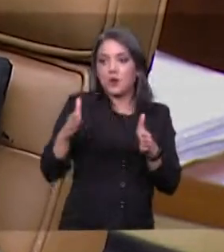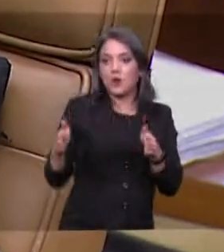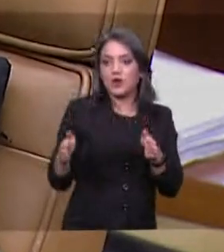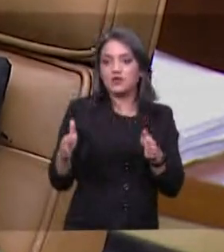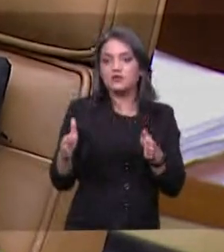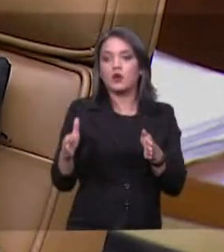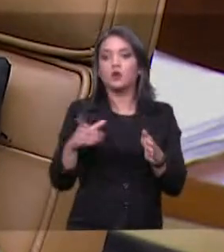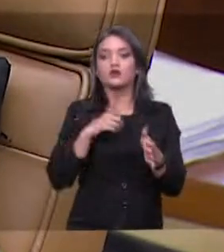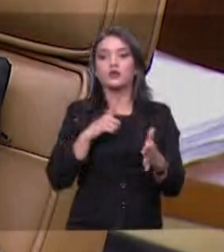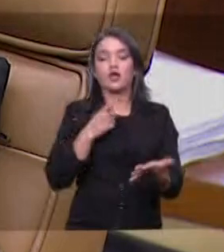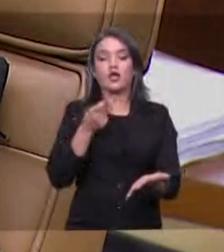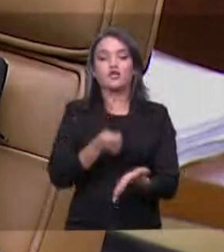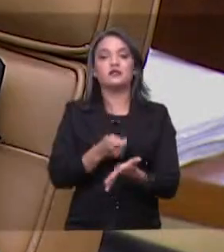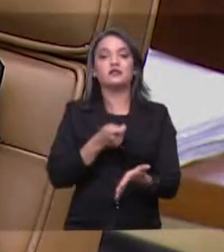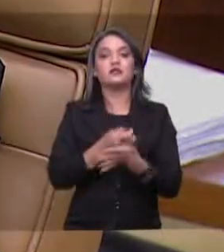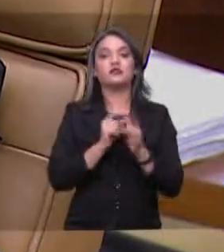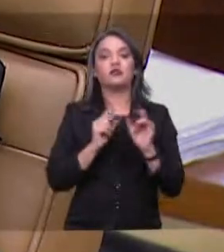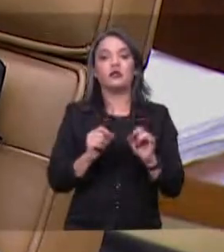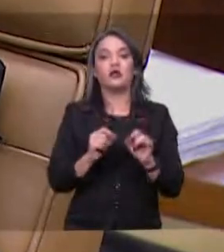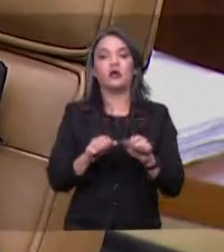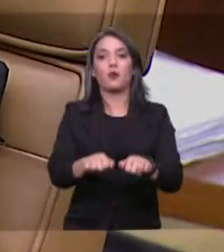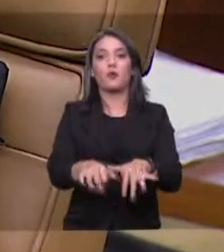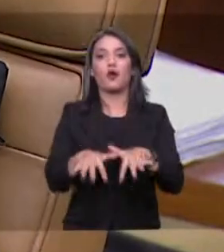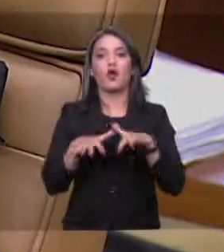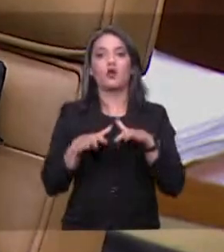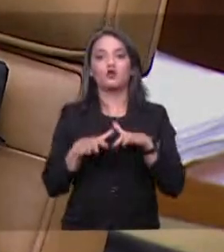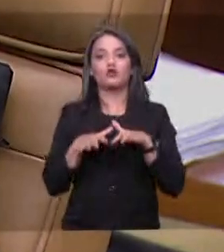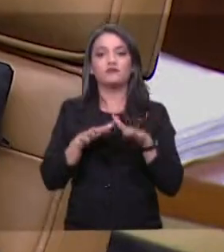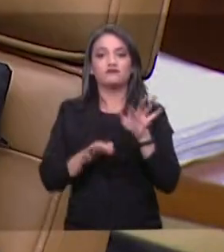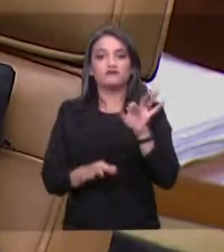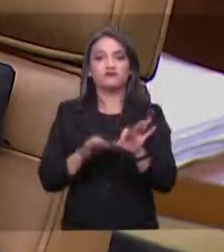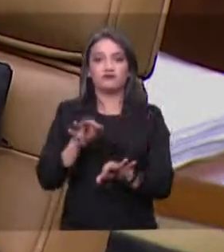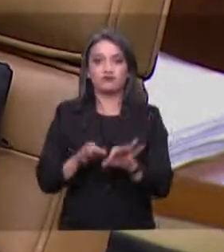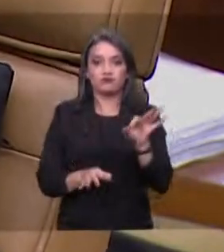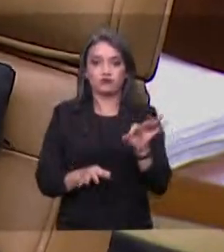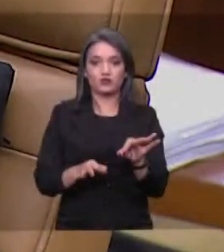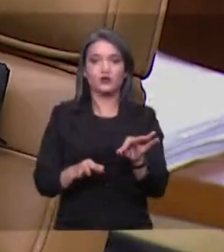exige-se uma audiência de instrução e julgamento. Eu entendi que